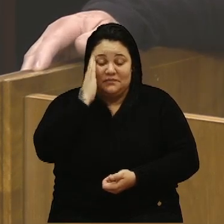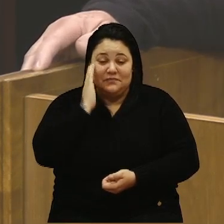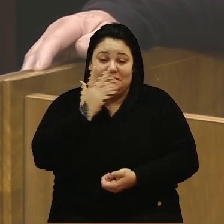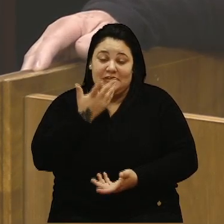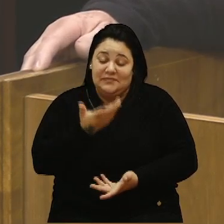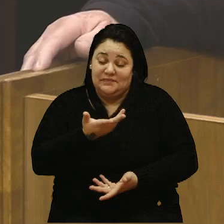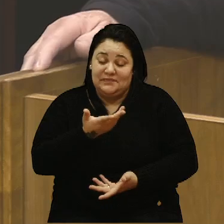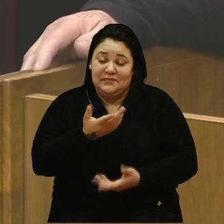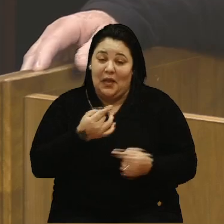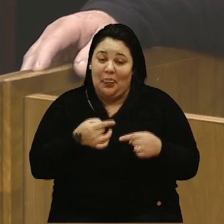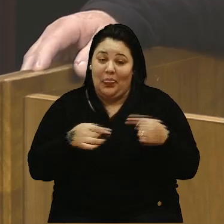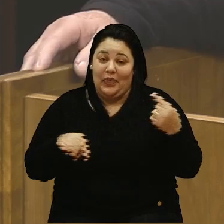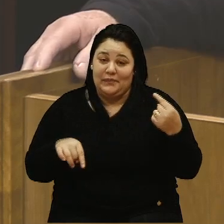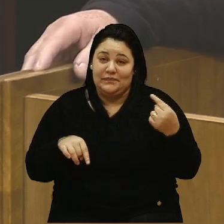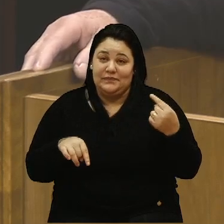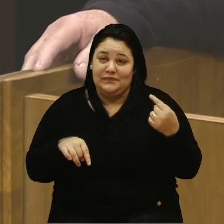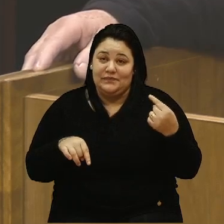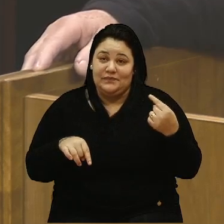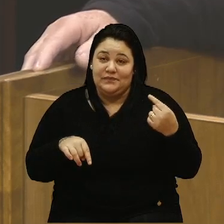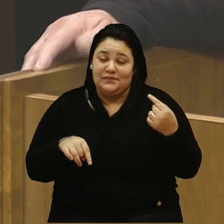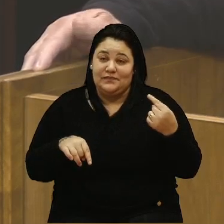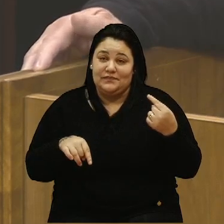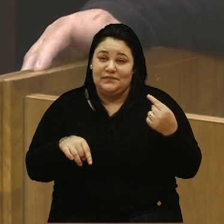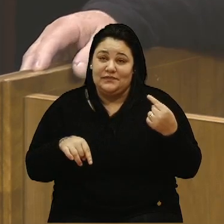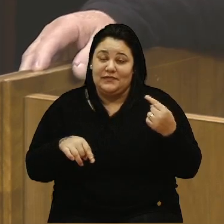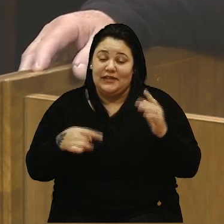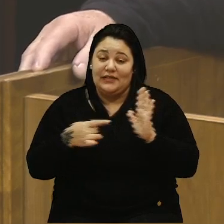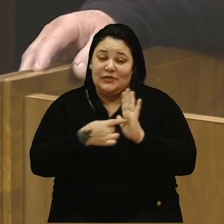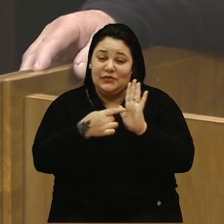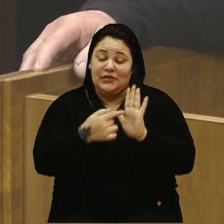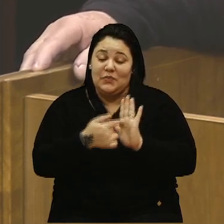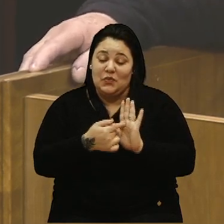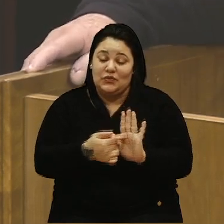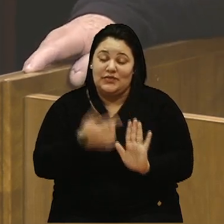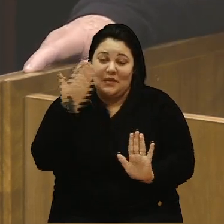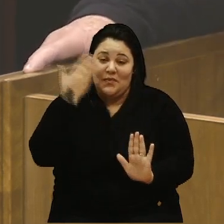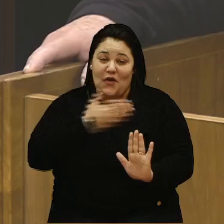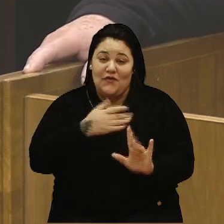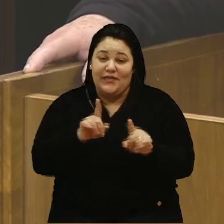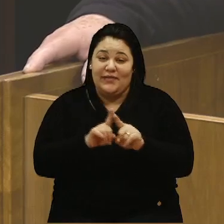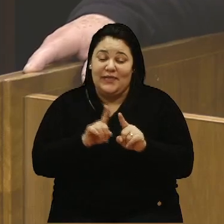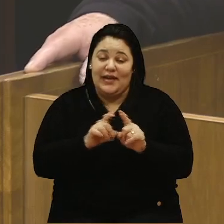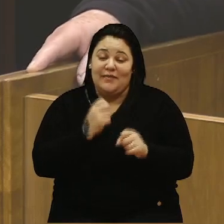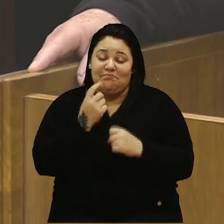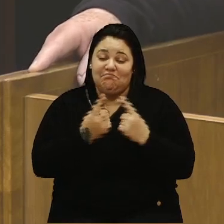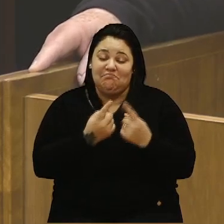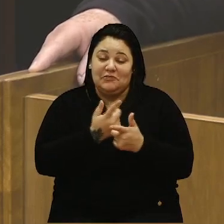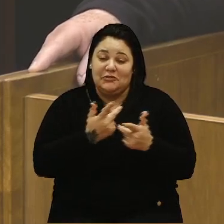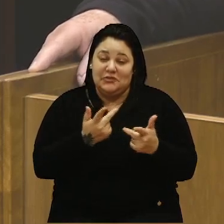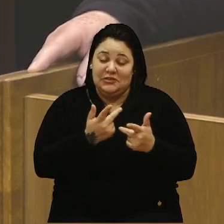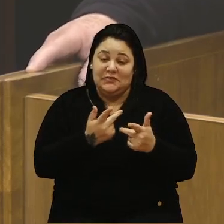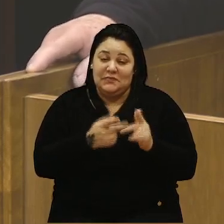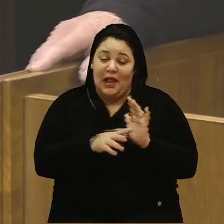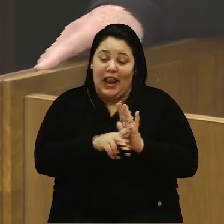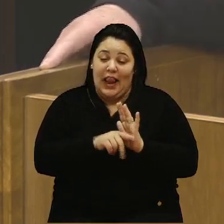né, posteriormente, né, seu desafeto denunciando, inclusive, parte das